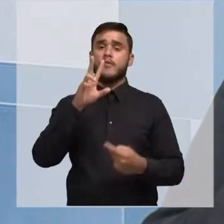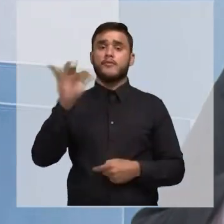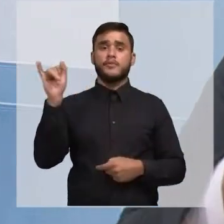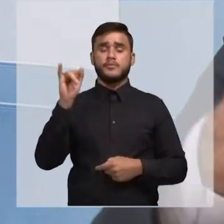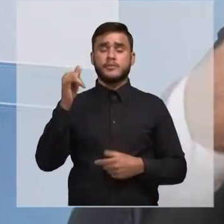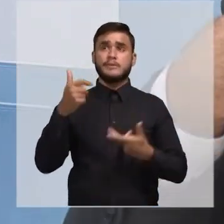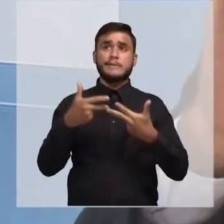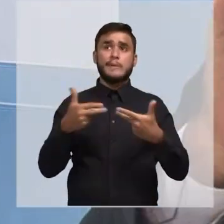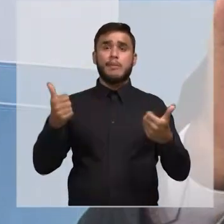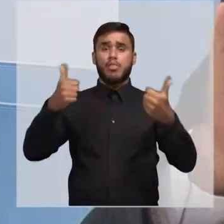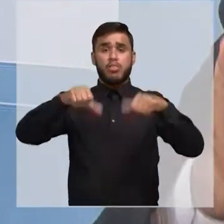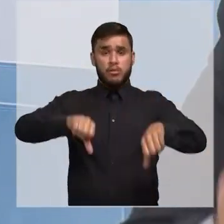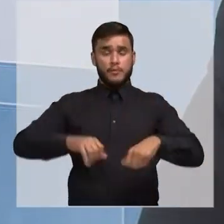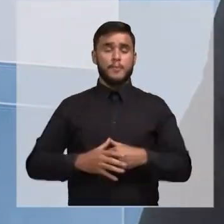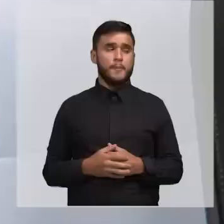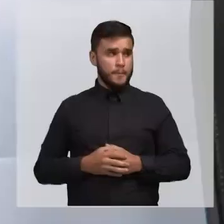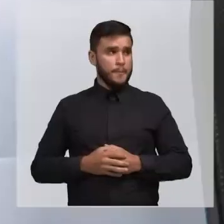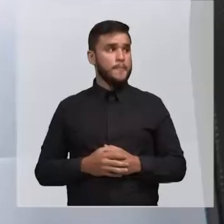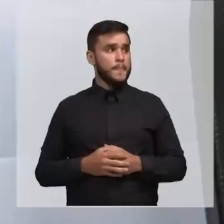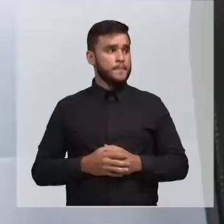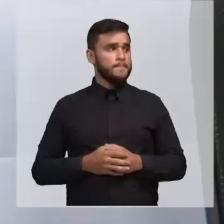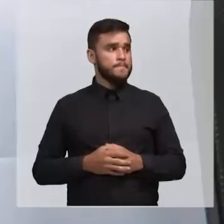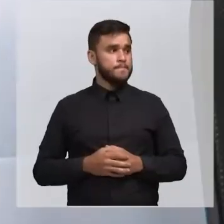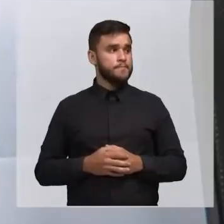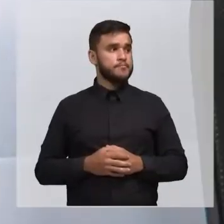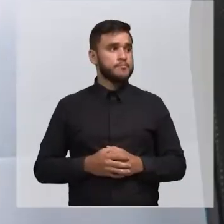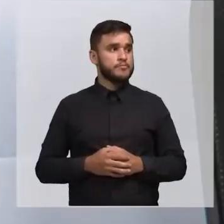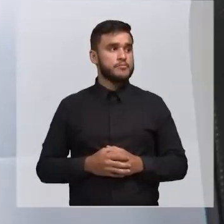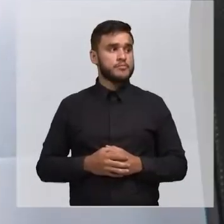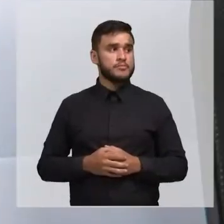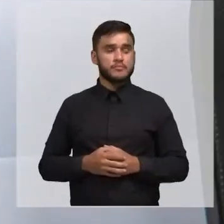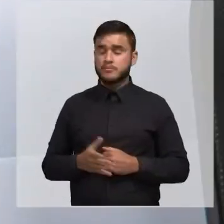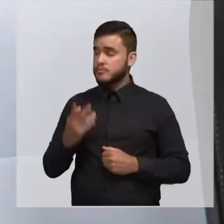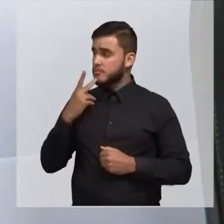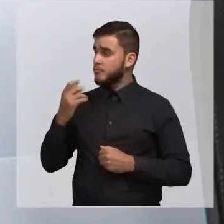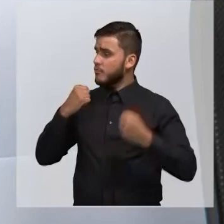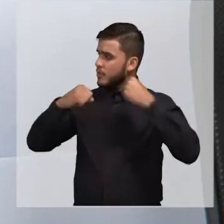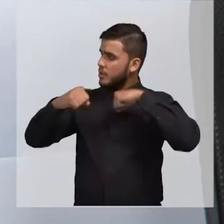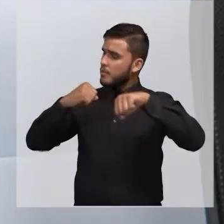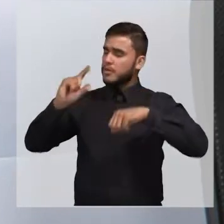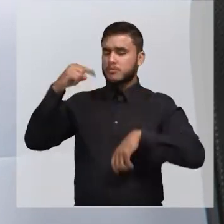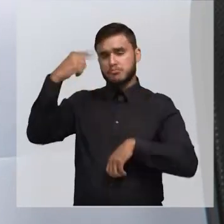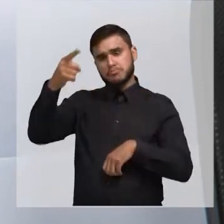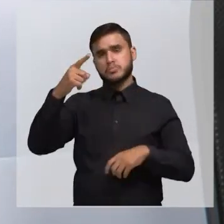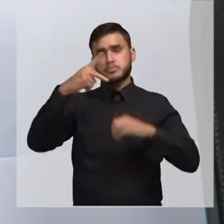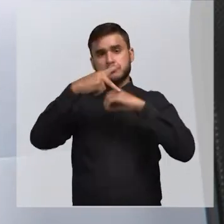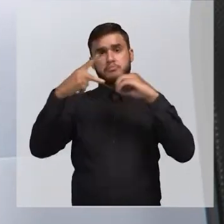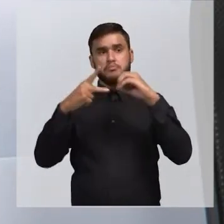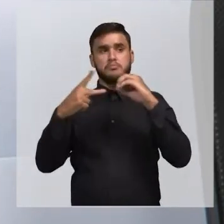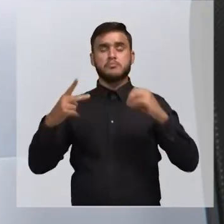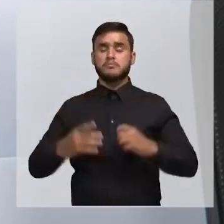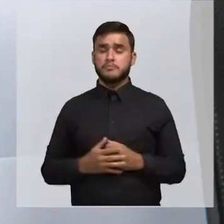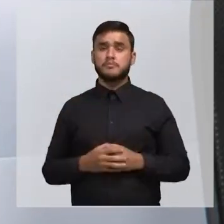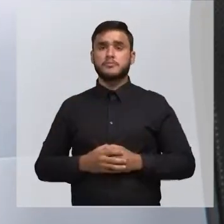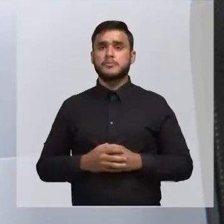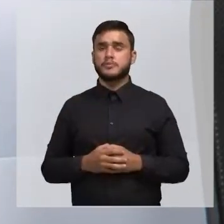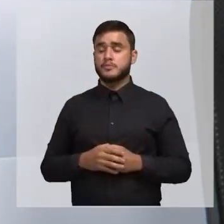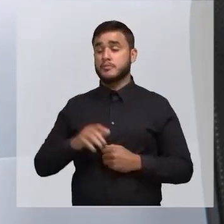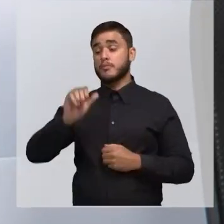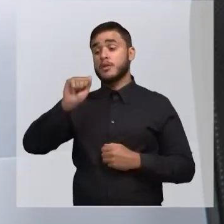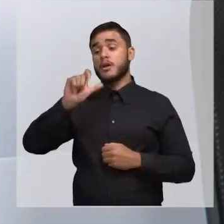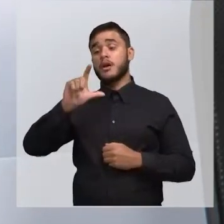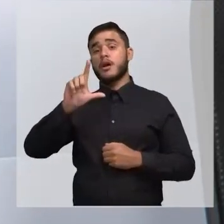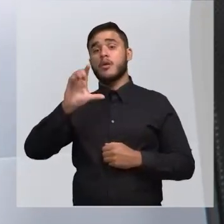cucuia. Mas só deixada de lado. A gente tem pouco tempo, mas a gente vai debater no próximo programa. Geraldo